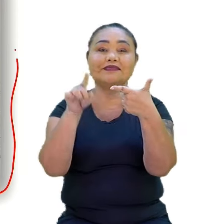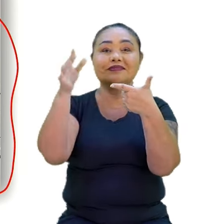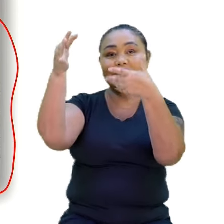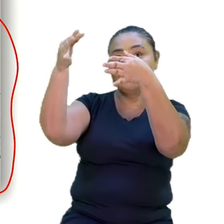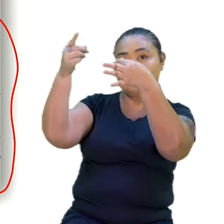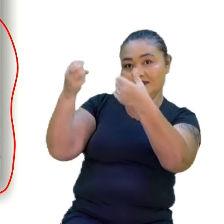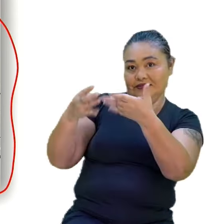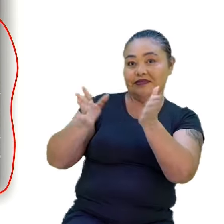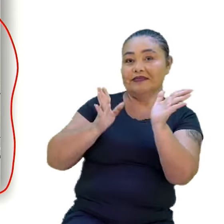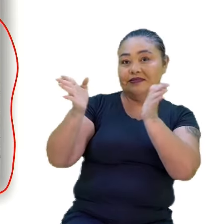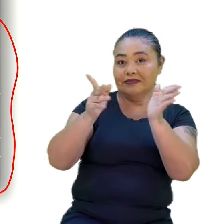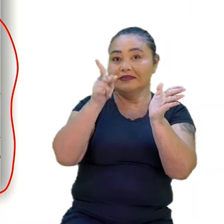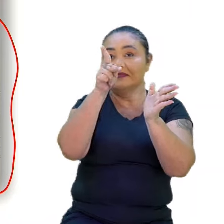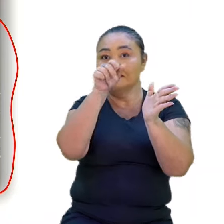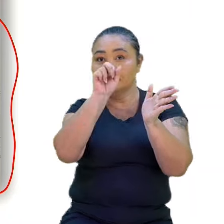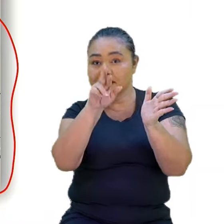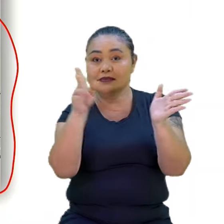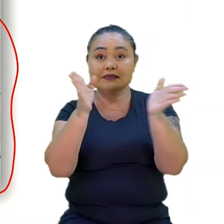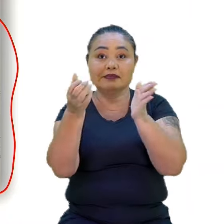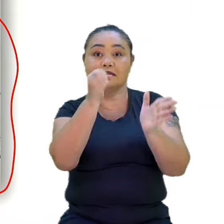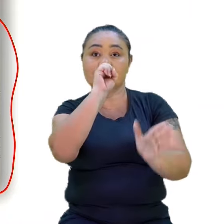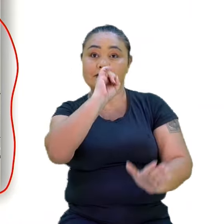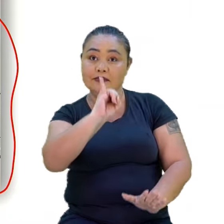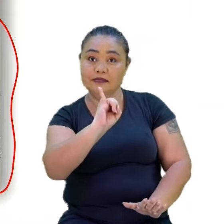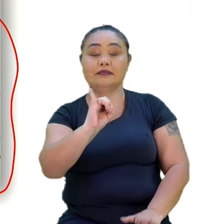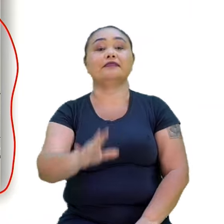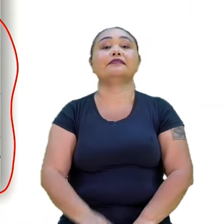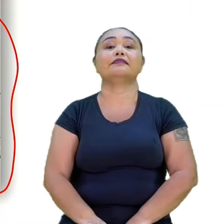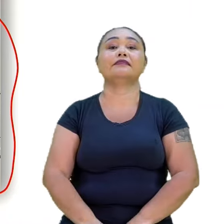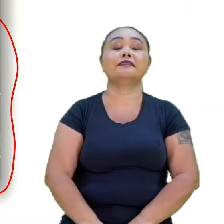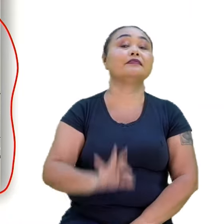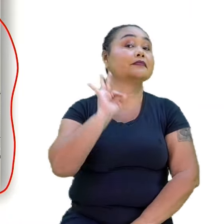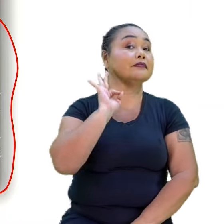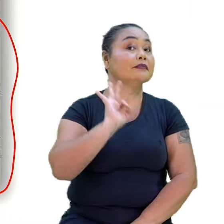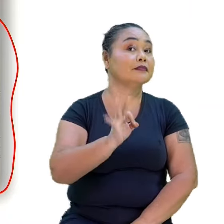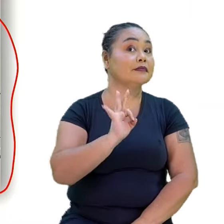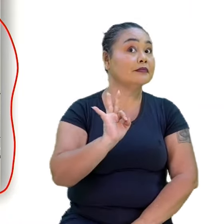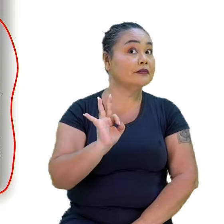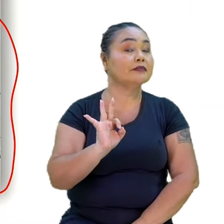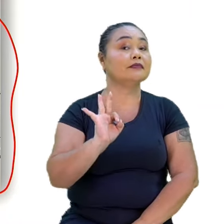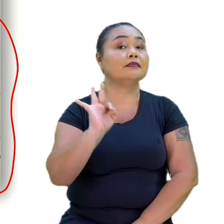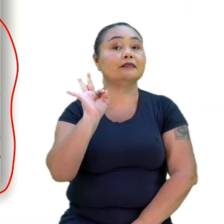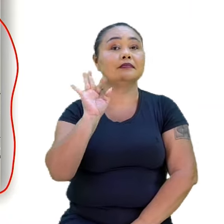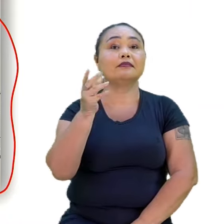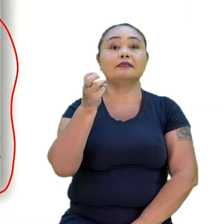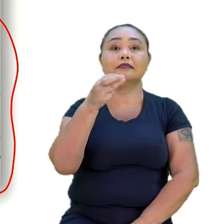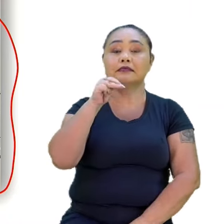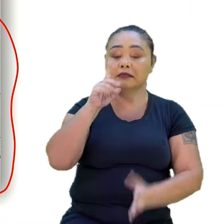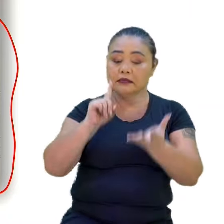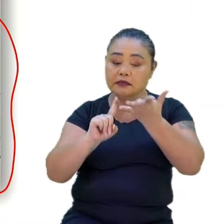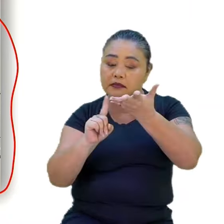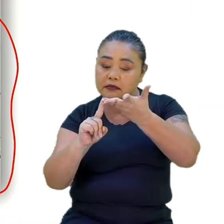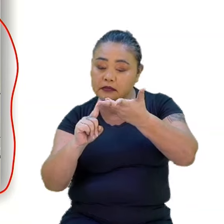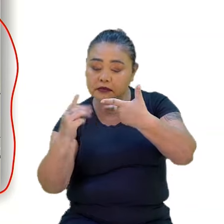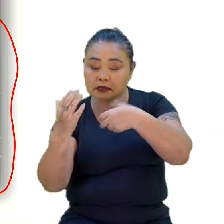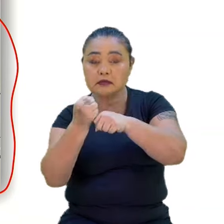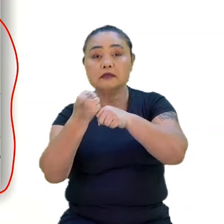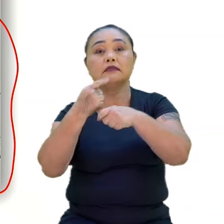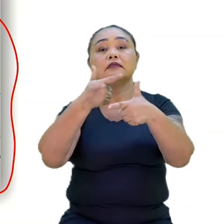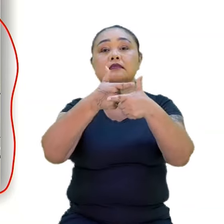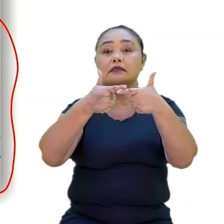né quantidade ímpar e quantidade par de elementos certo certinho a média ó soma todos os valores e divide pelo total